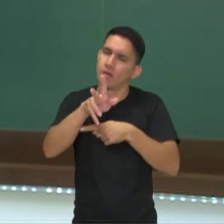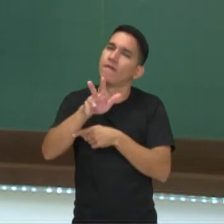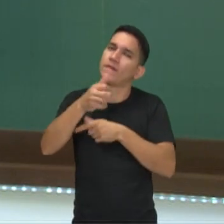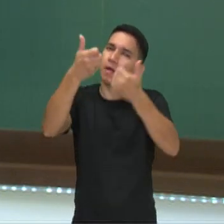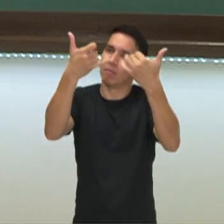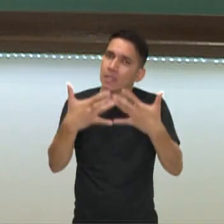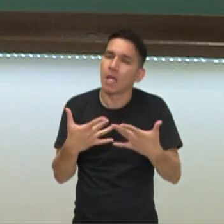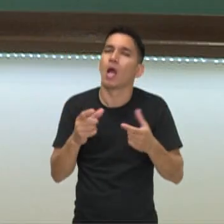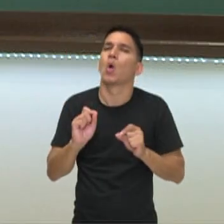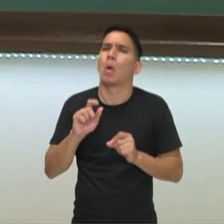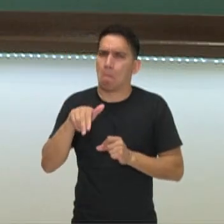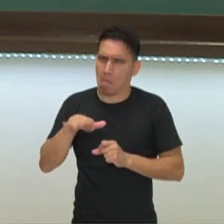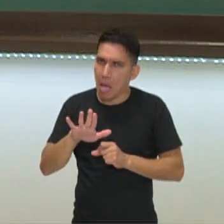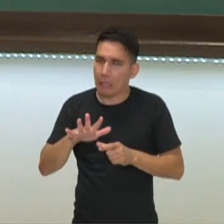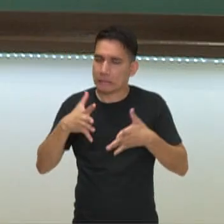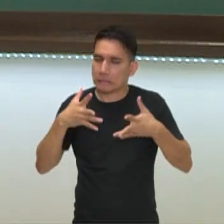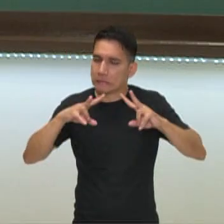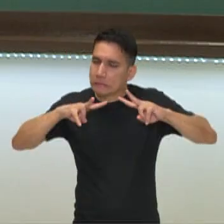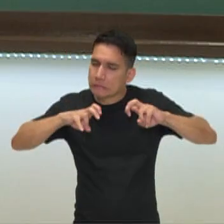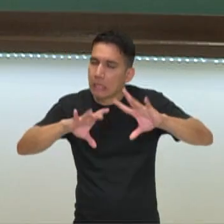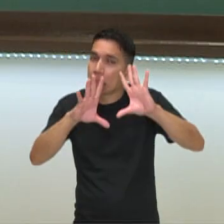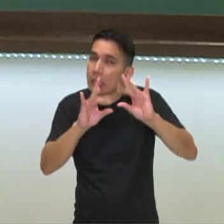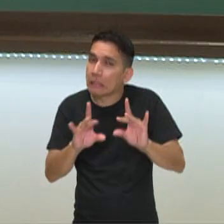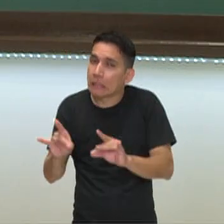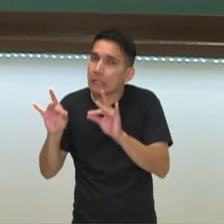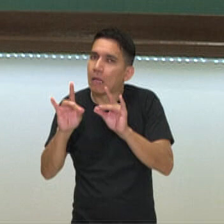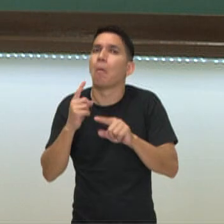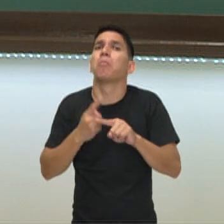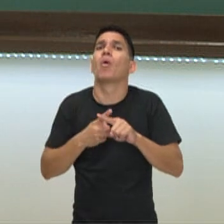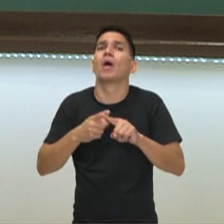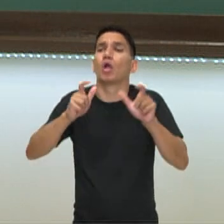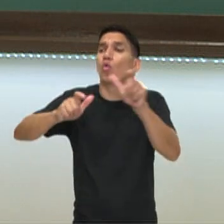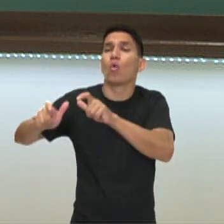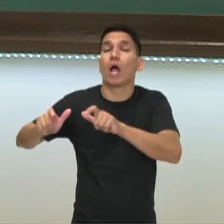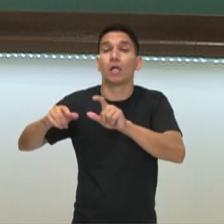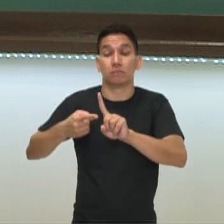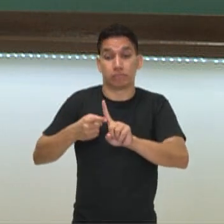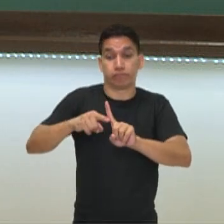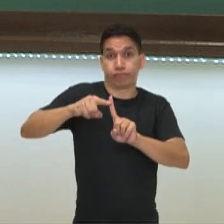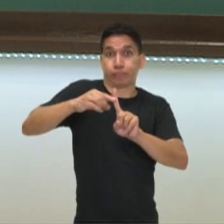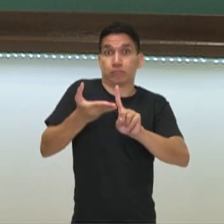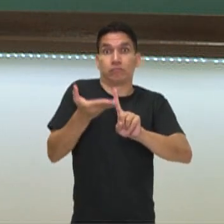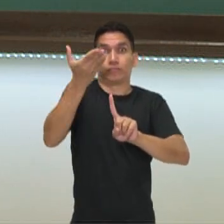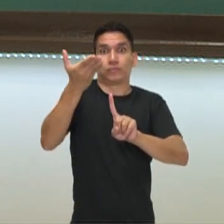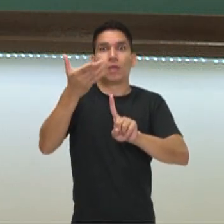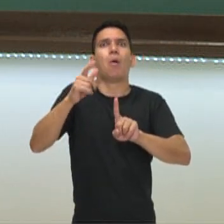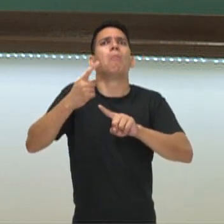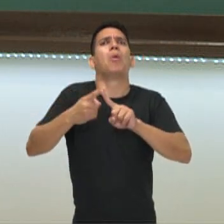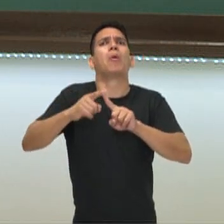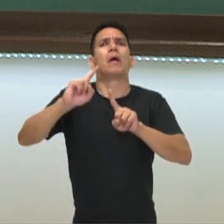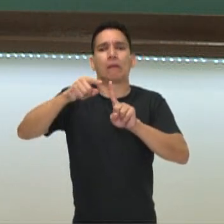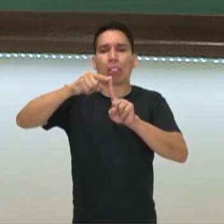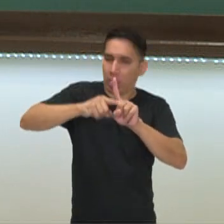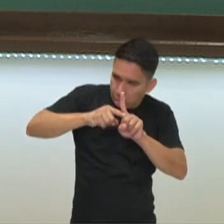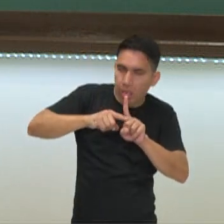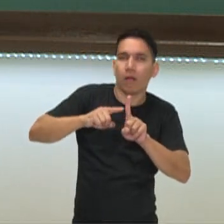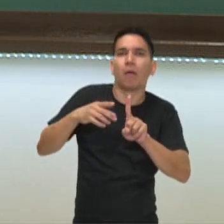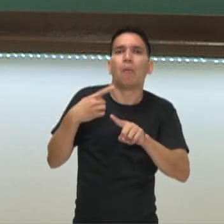se é um pouquinho mais complexa, explicar por que tem lugares muito quentes e por que tem lugares que fazem muito calor, muito